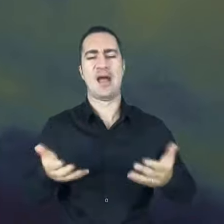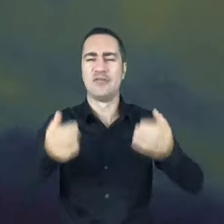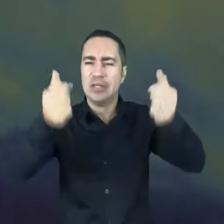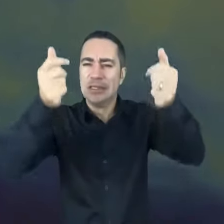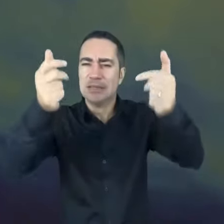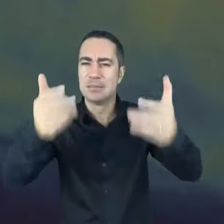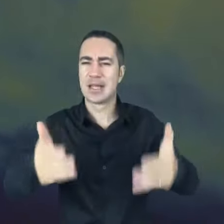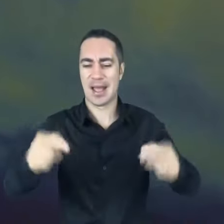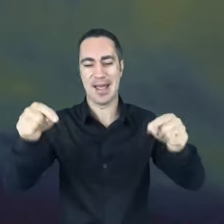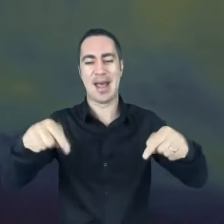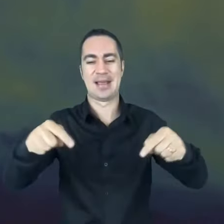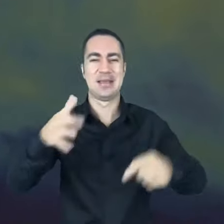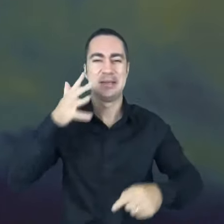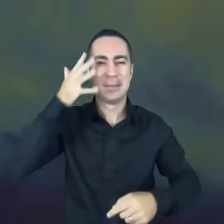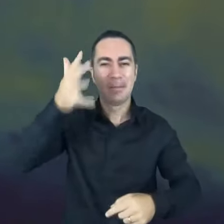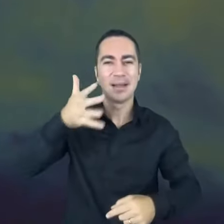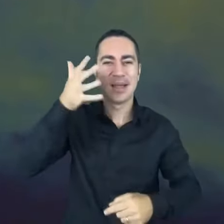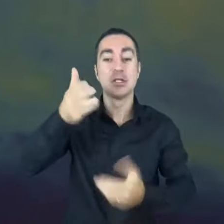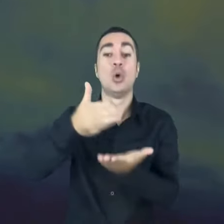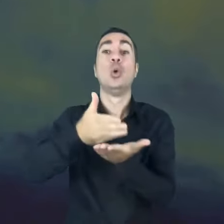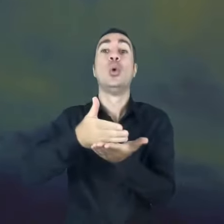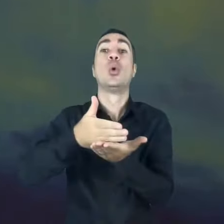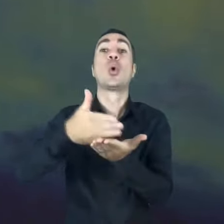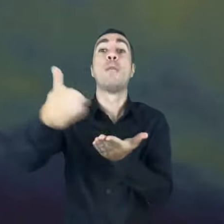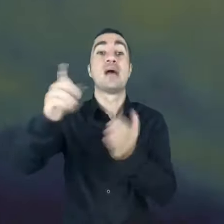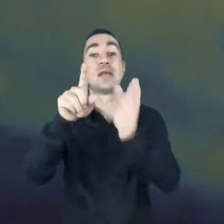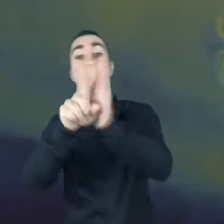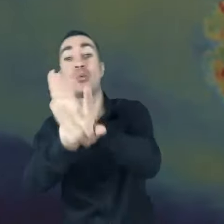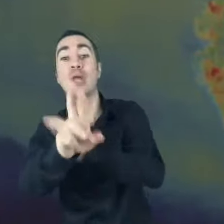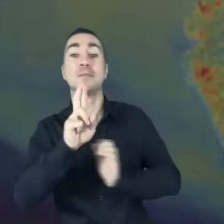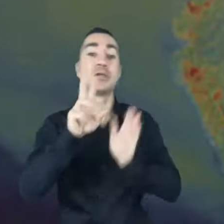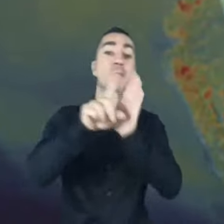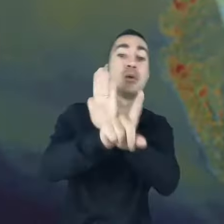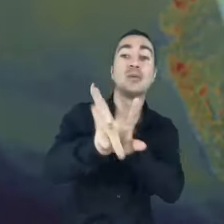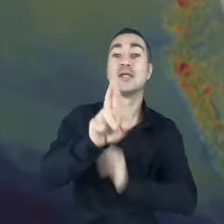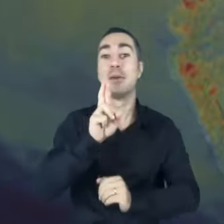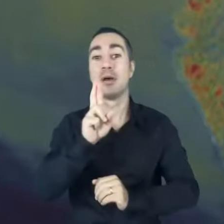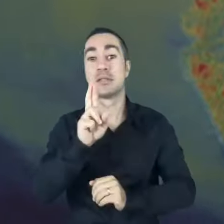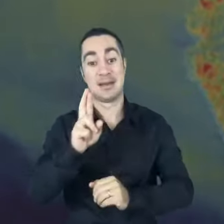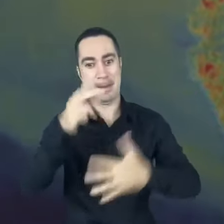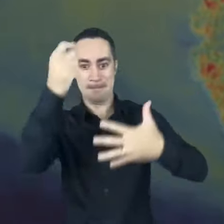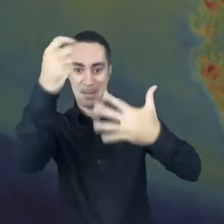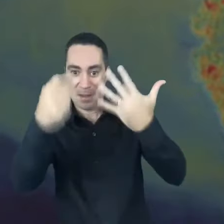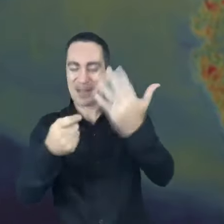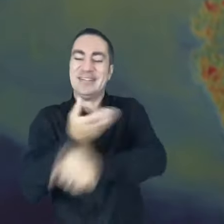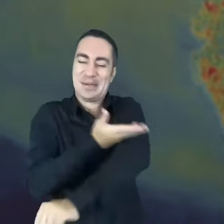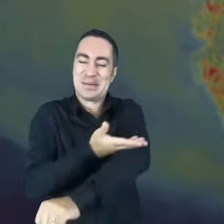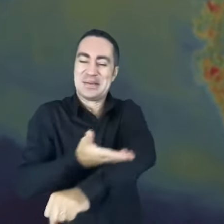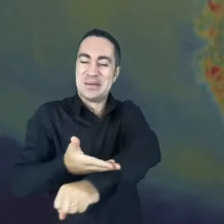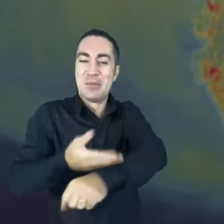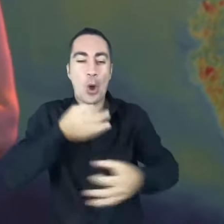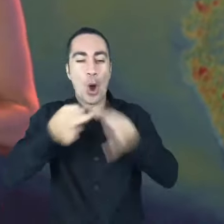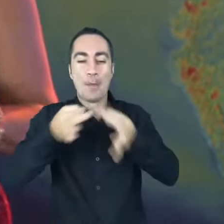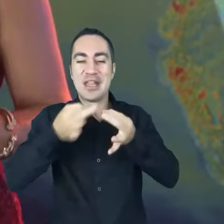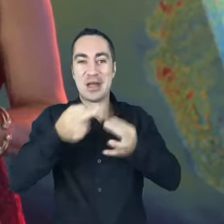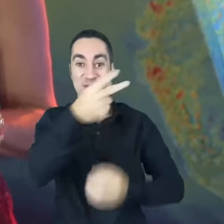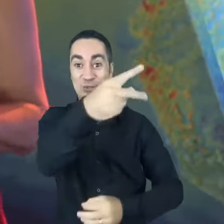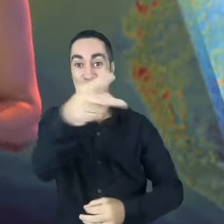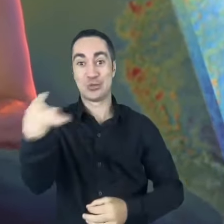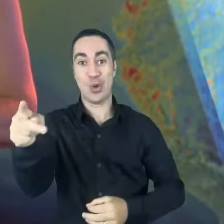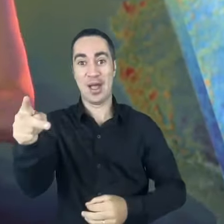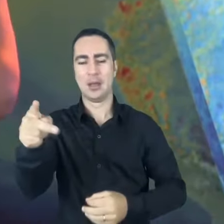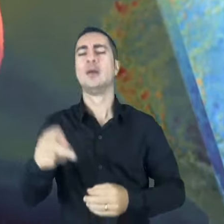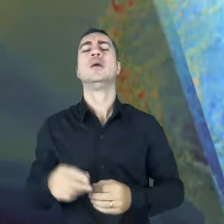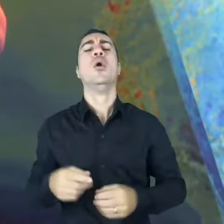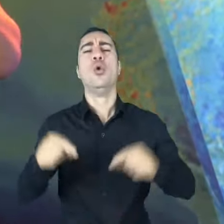Talks, a gente começa com uma enquete, que já é tradição nos nossos eventos, certo? Então, a gente vai trazer para vocês a